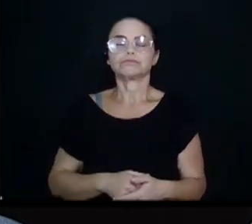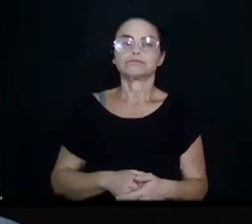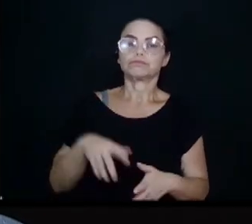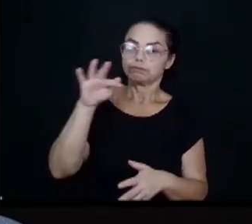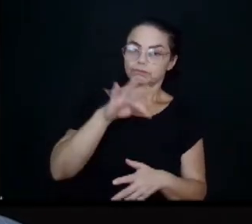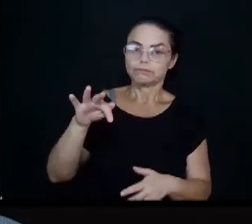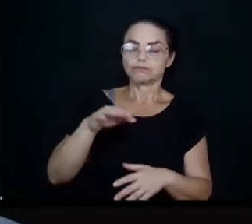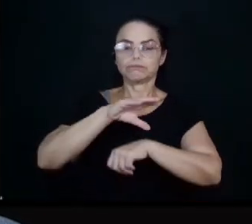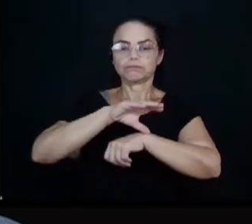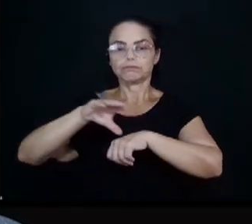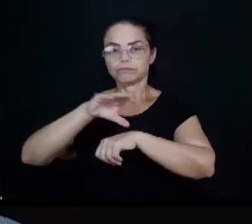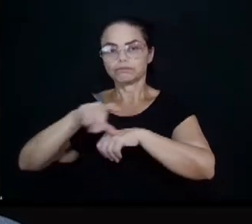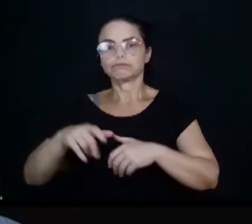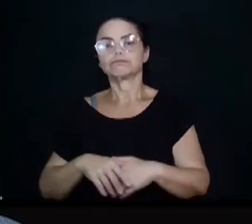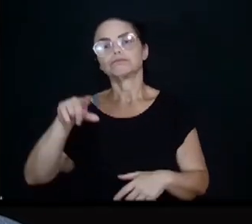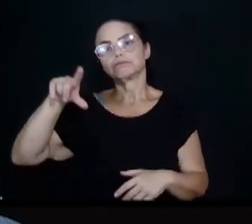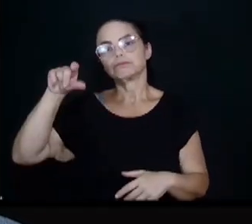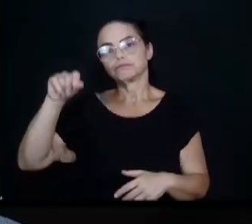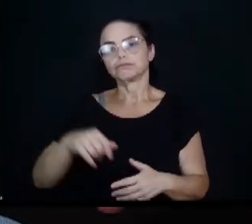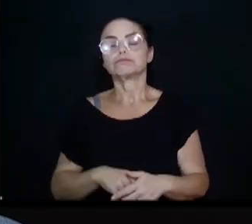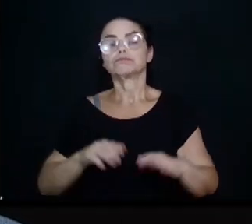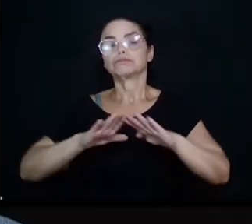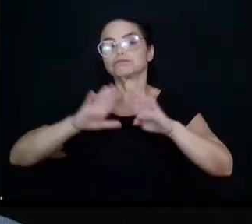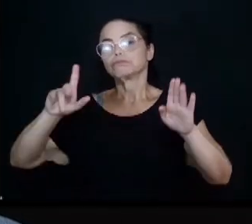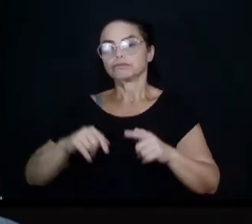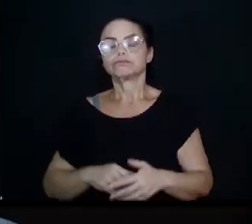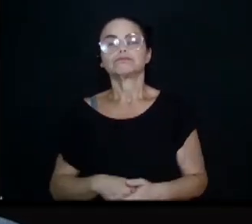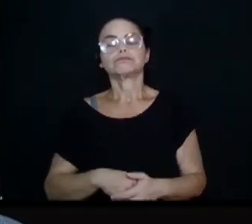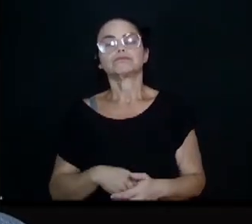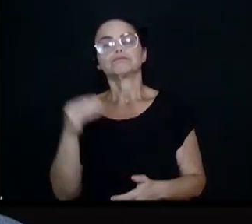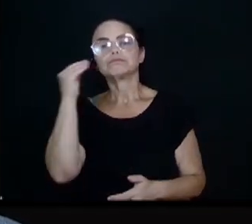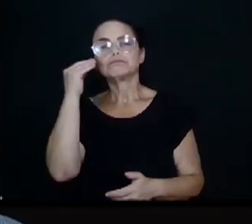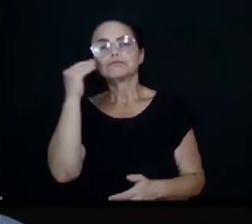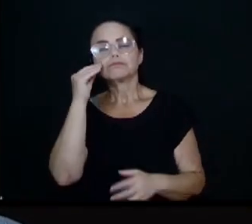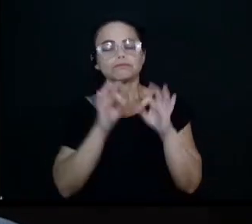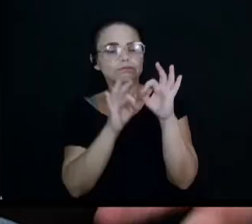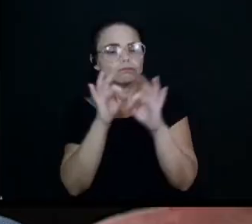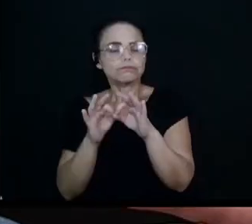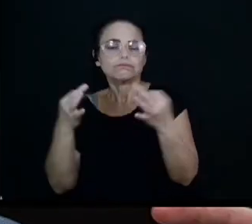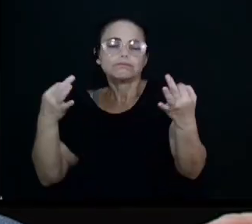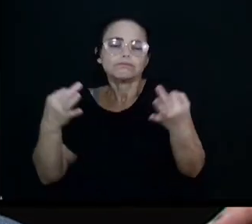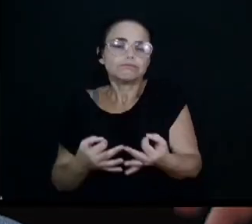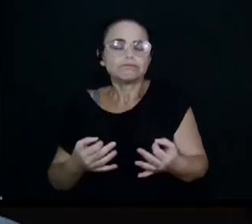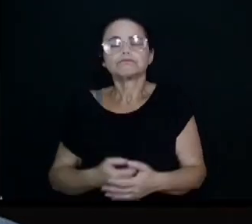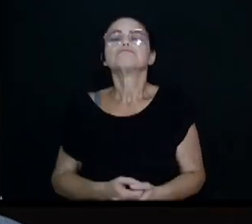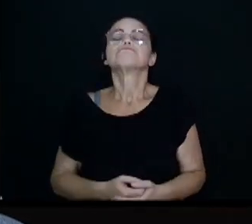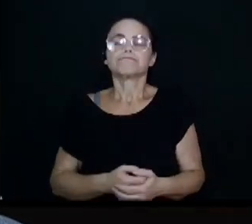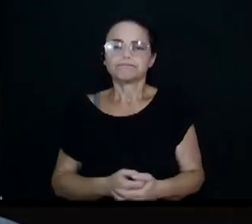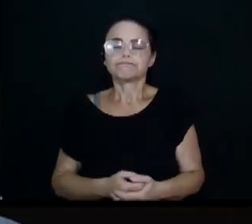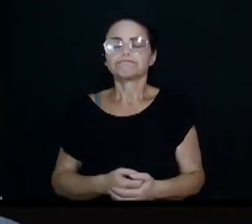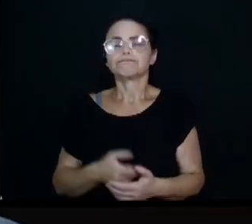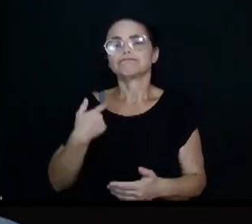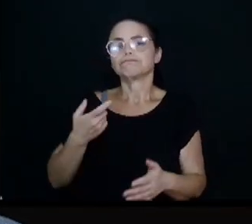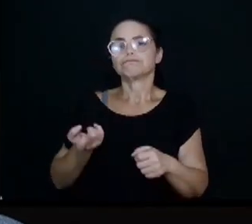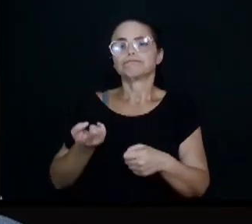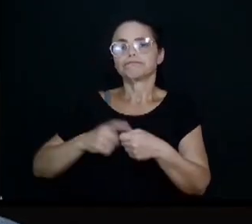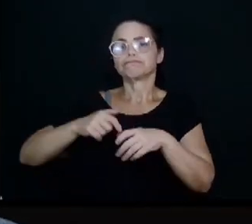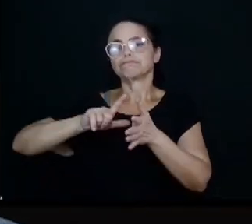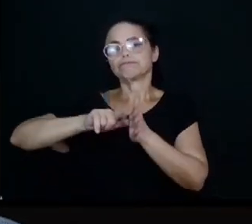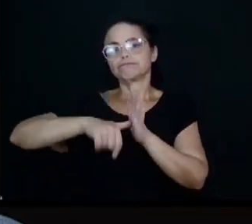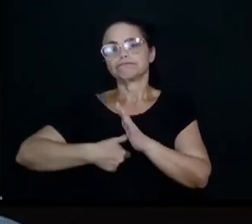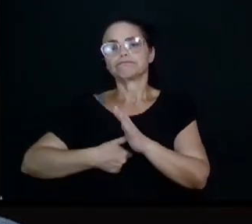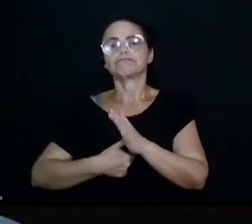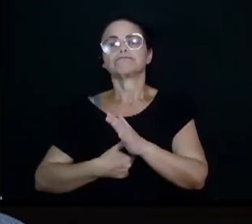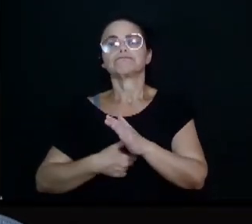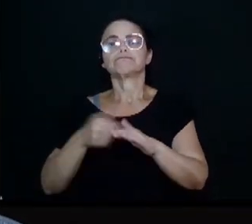que ela escolheu. Mas tentar se organizar, deixar tudo certinho, não tentar chegar atrasado, Muito chegar bem. com antecedência é interessante